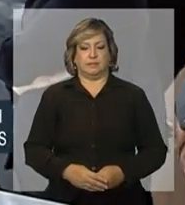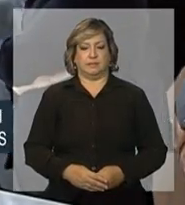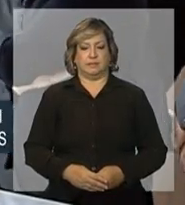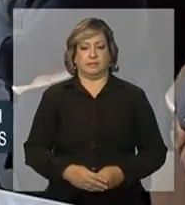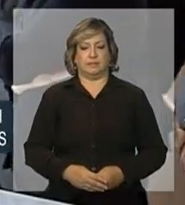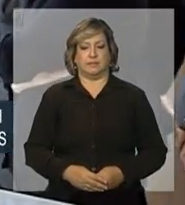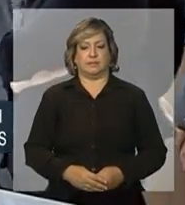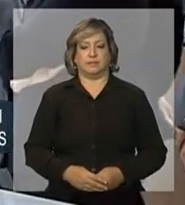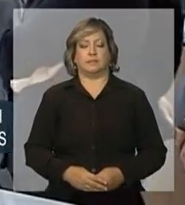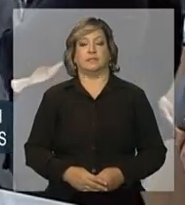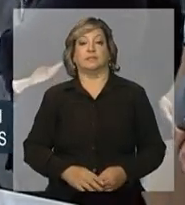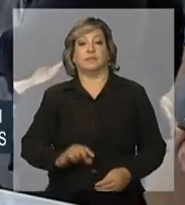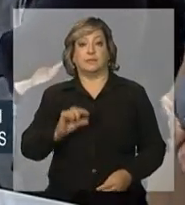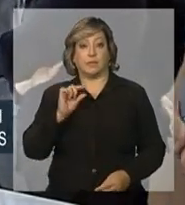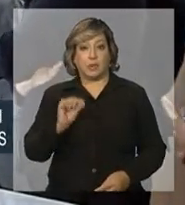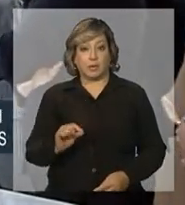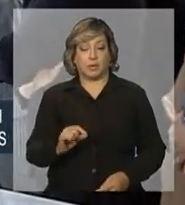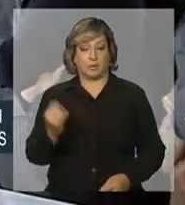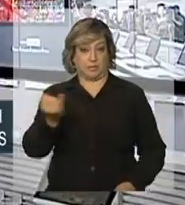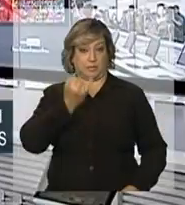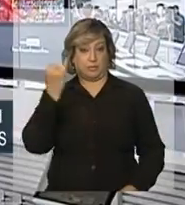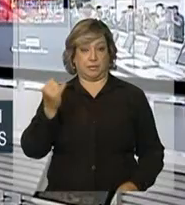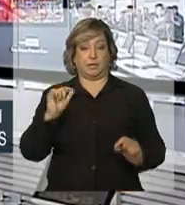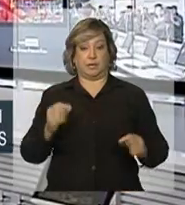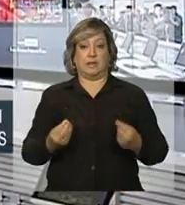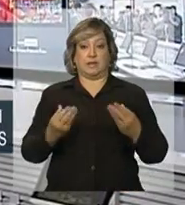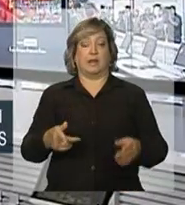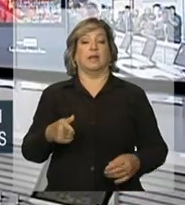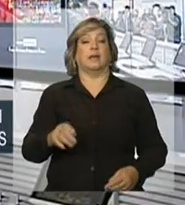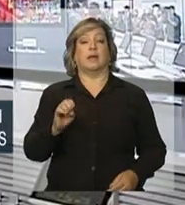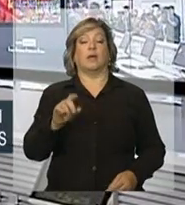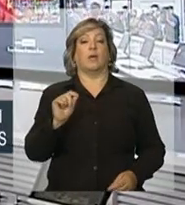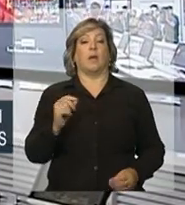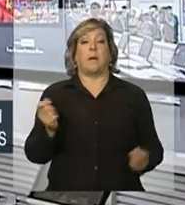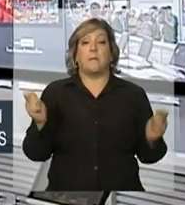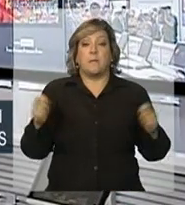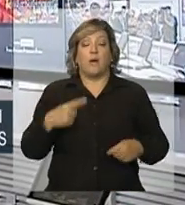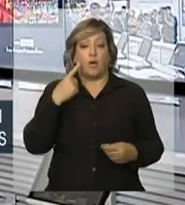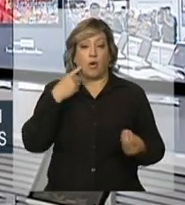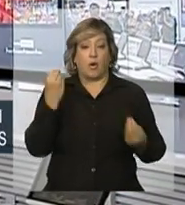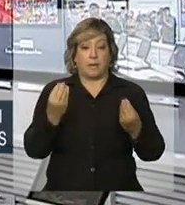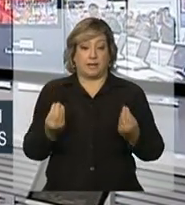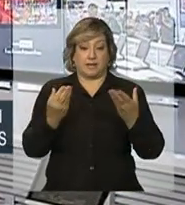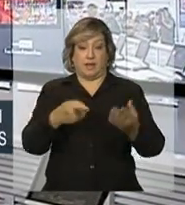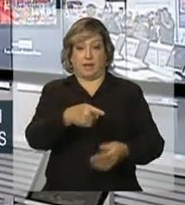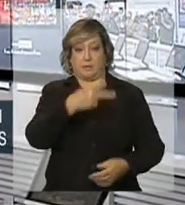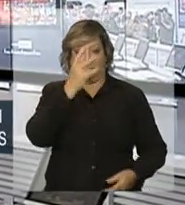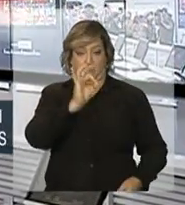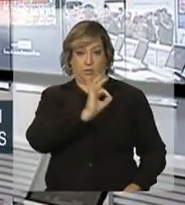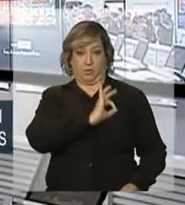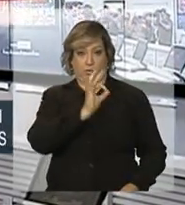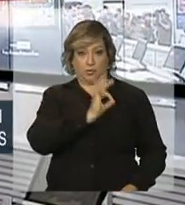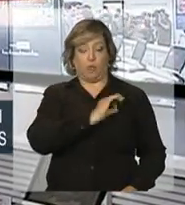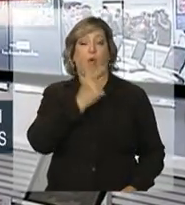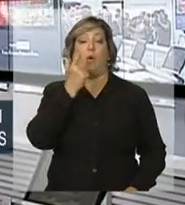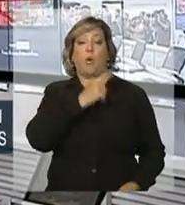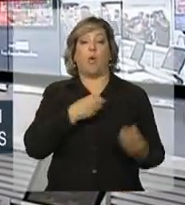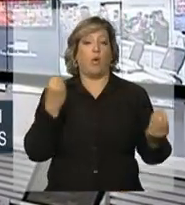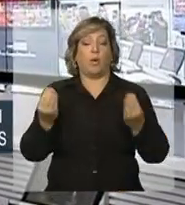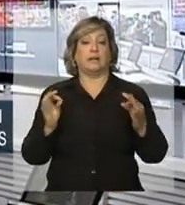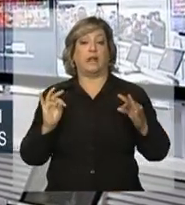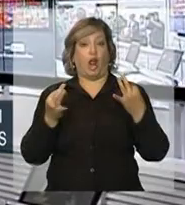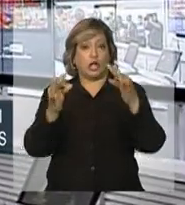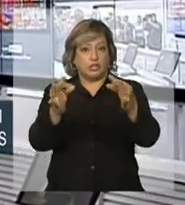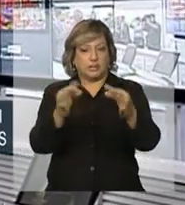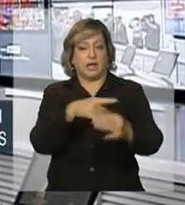Claro. O legado, primeiro, é a possibilidade de oferecer ao policial condições tecnológicas para